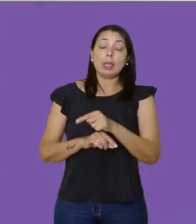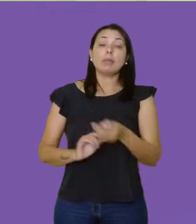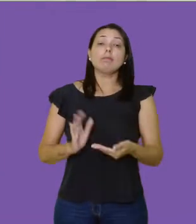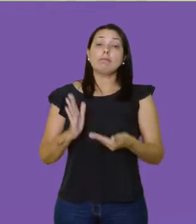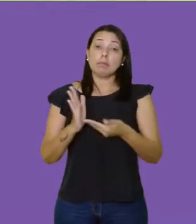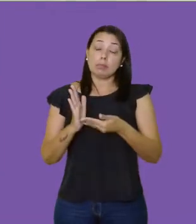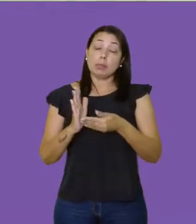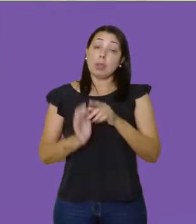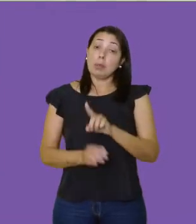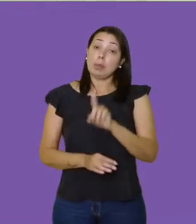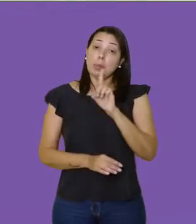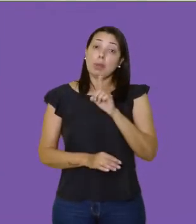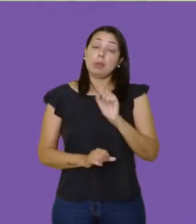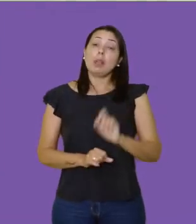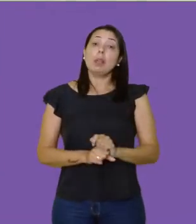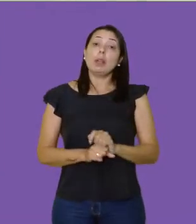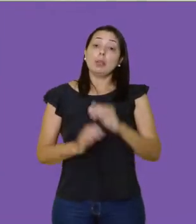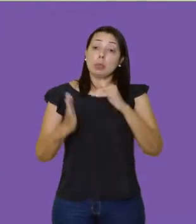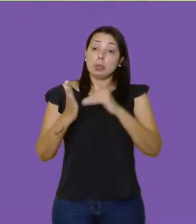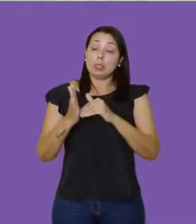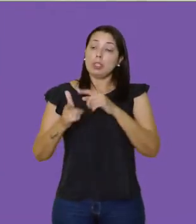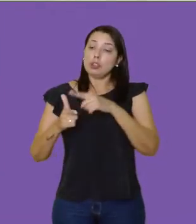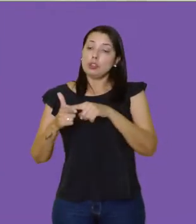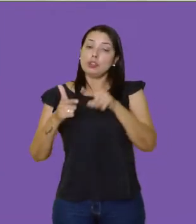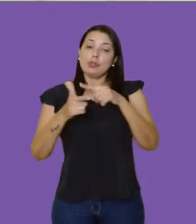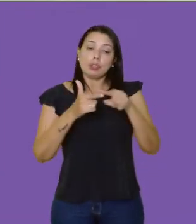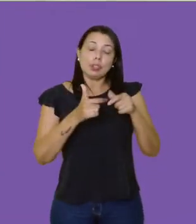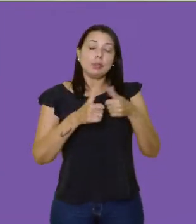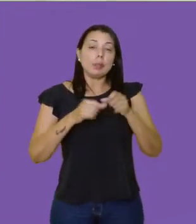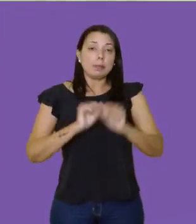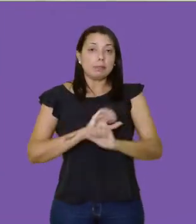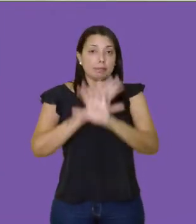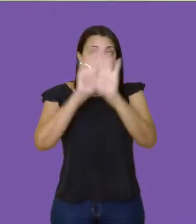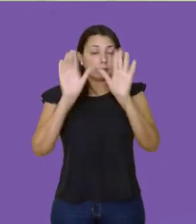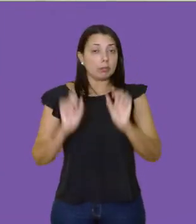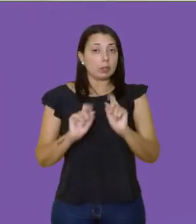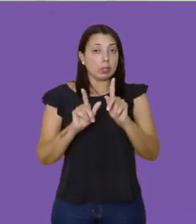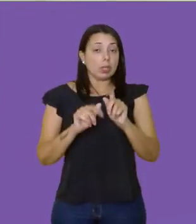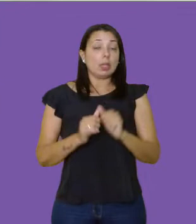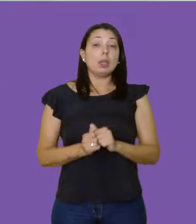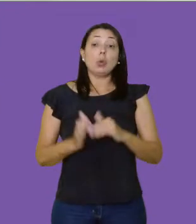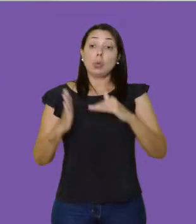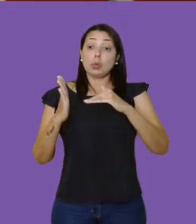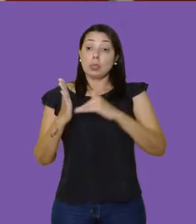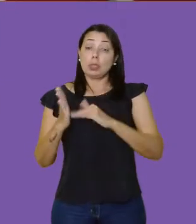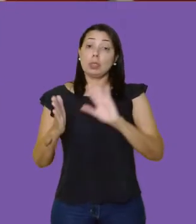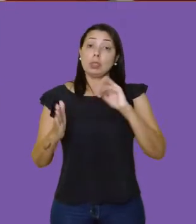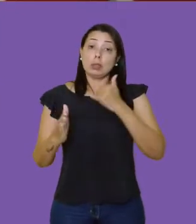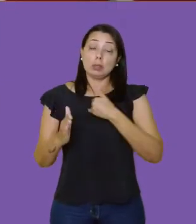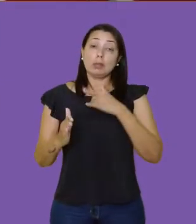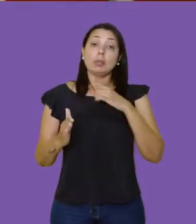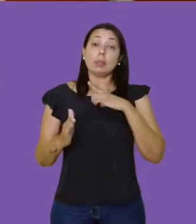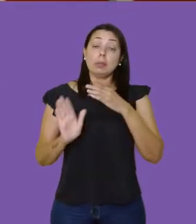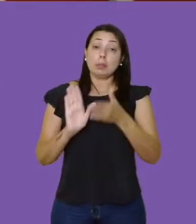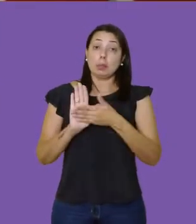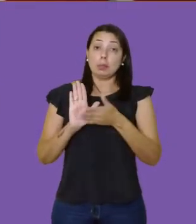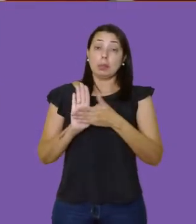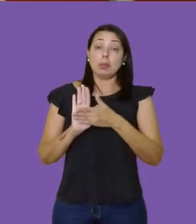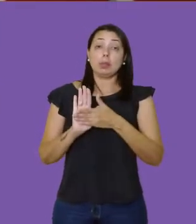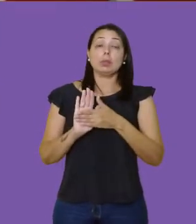Então, eu vou falar primeiro do Senado, vamos dividir por partes para ficar mais claro. Do Senado, a gente tem uma proposta de